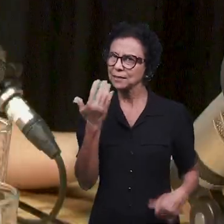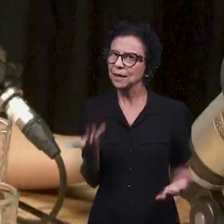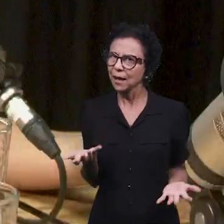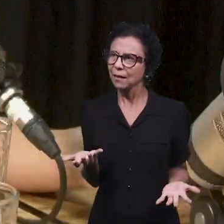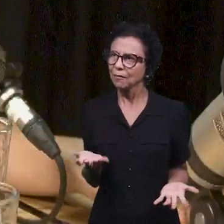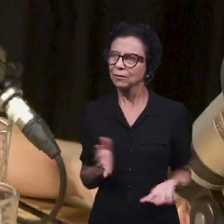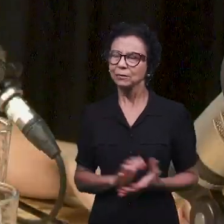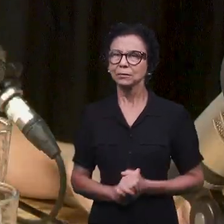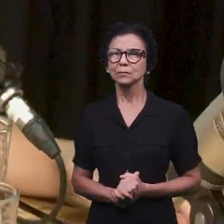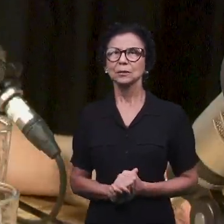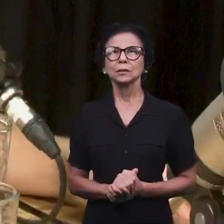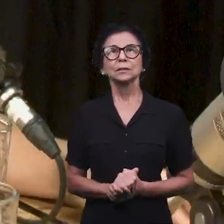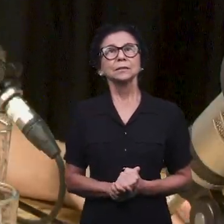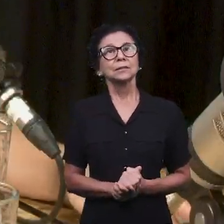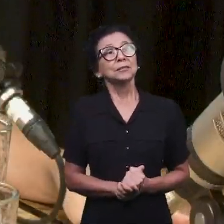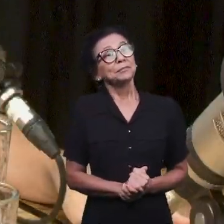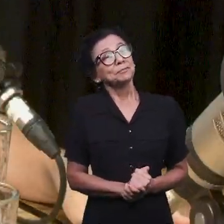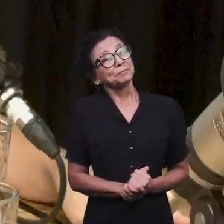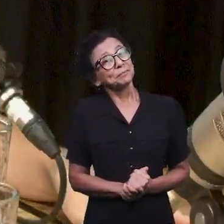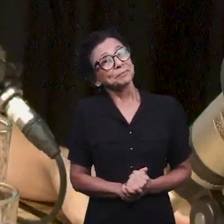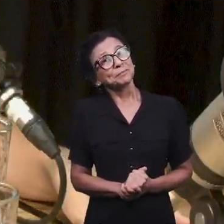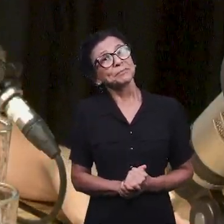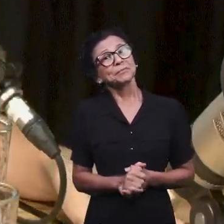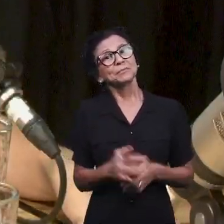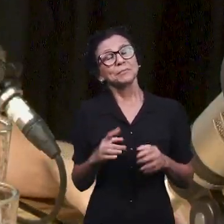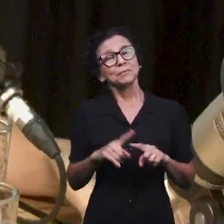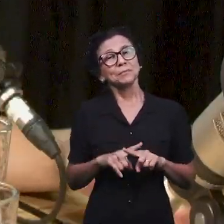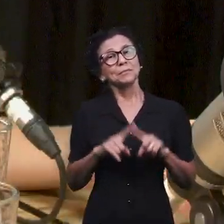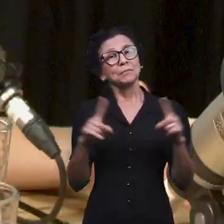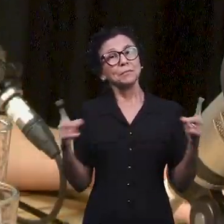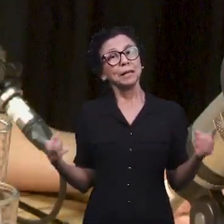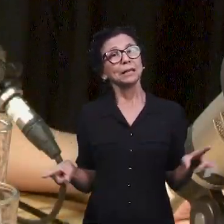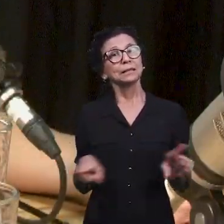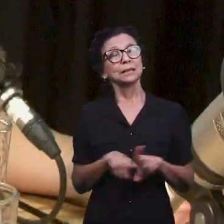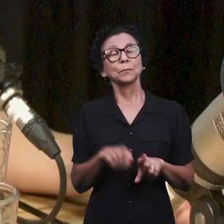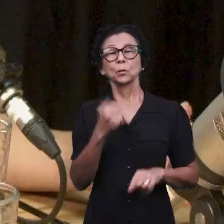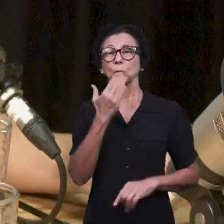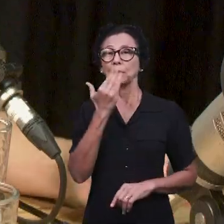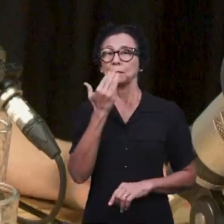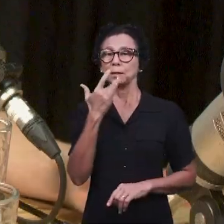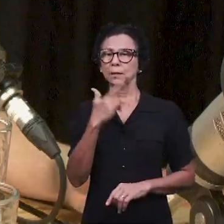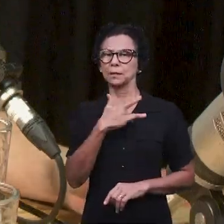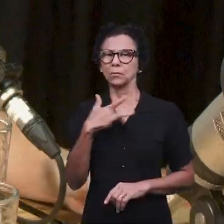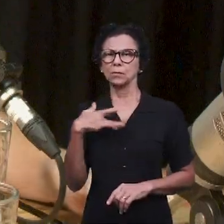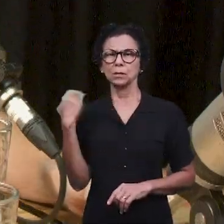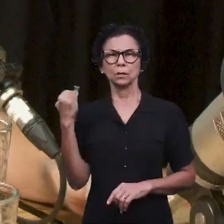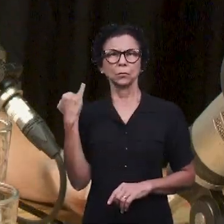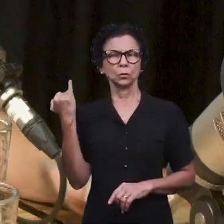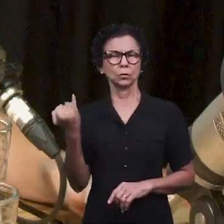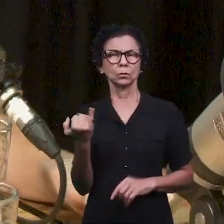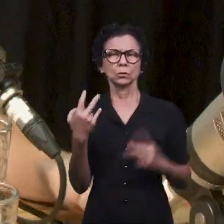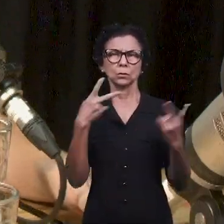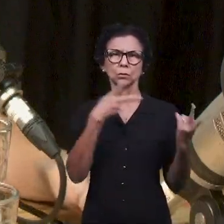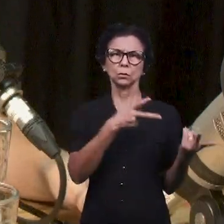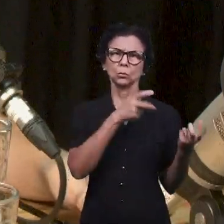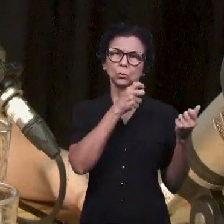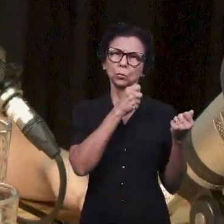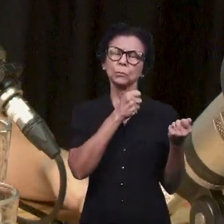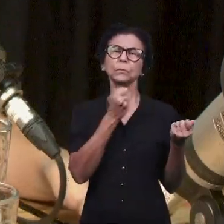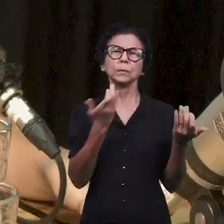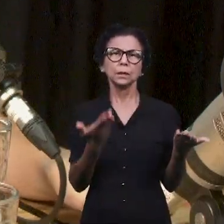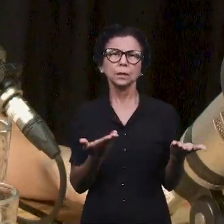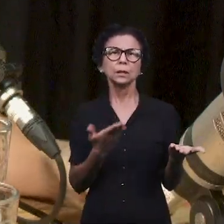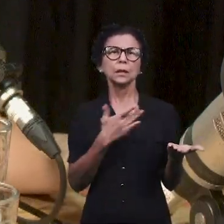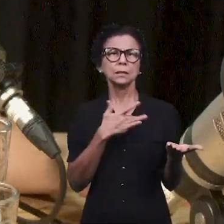várias doenças que a gente acaba evitando. Exatamente. Por conta de uma alimentação boa, por conta de uma noite bem